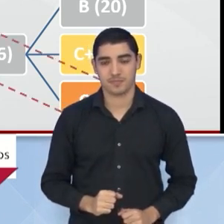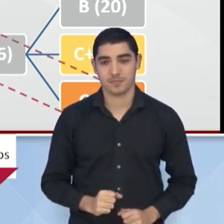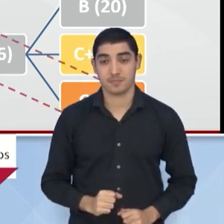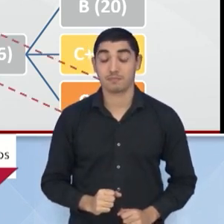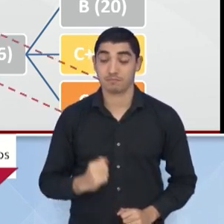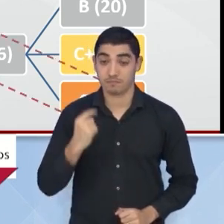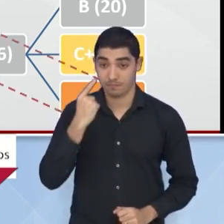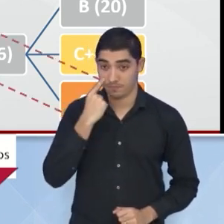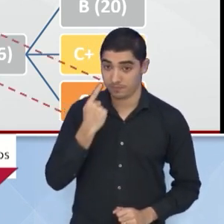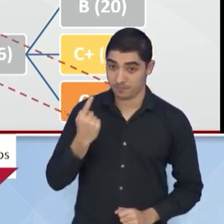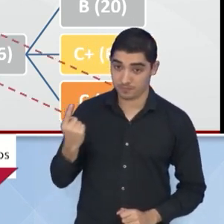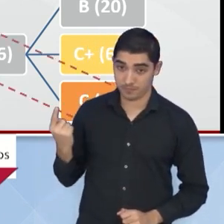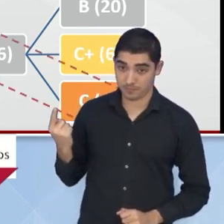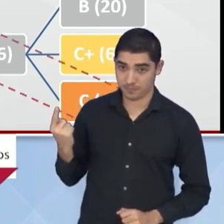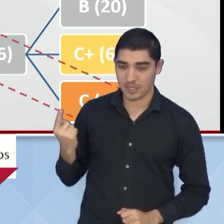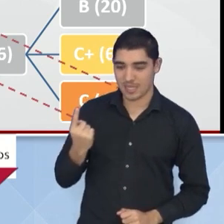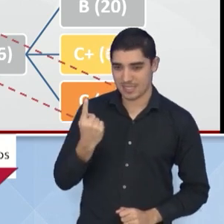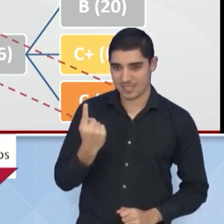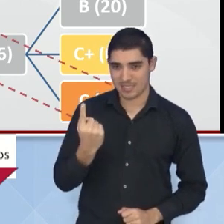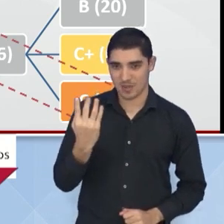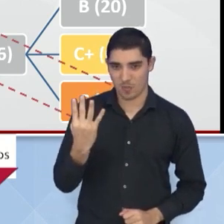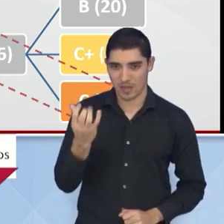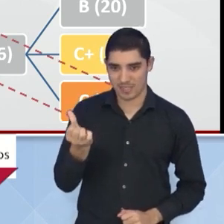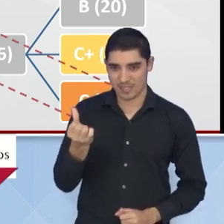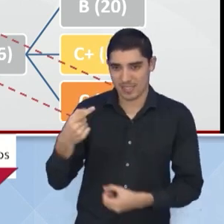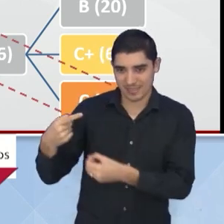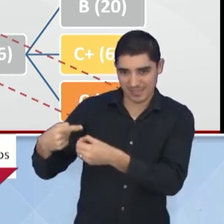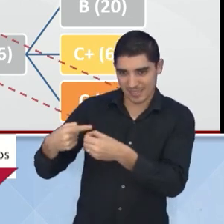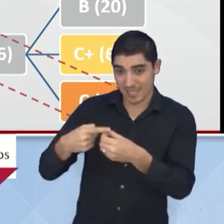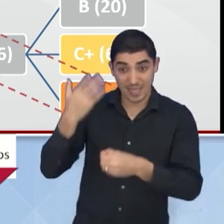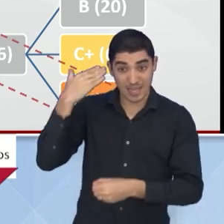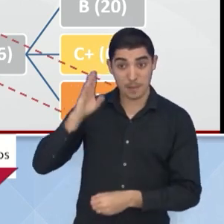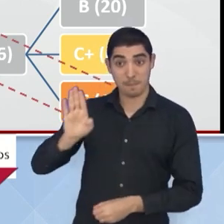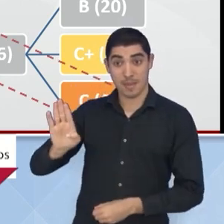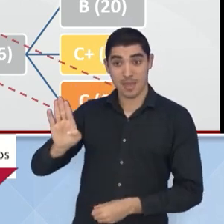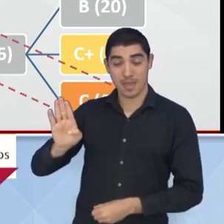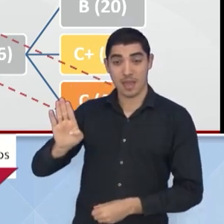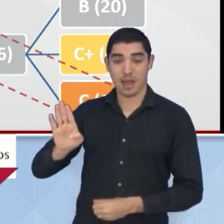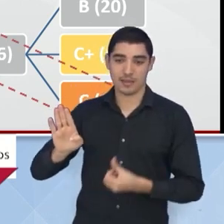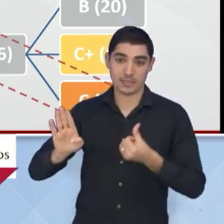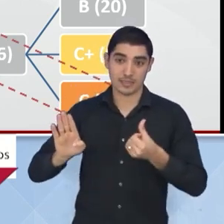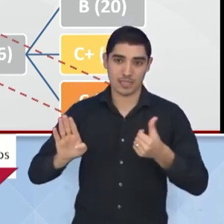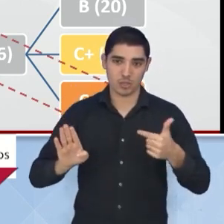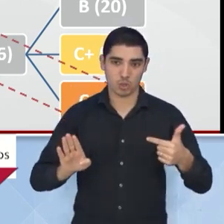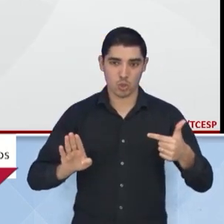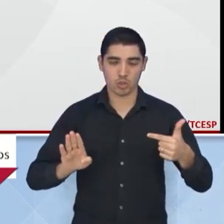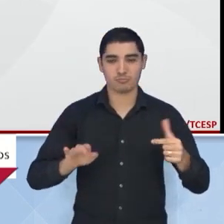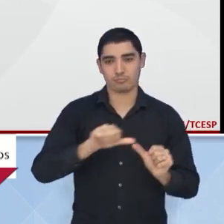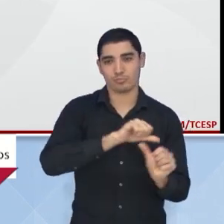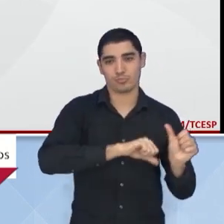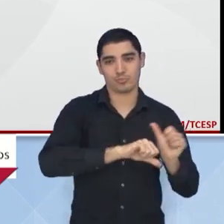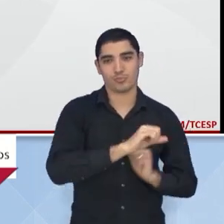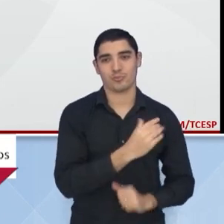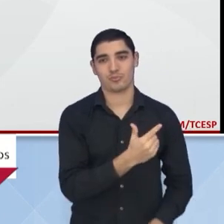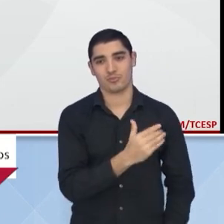e aqui de 146 municípios na faixa B 62 caíram pra faixa